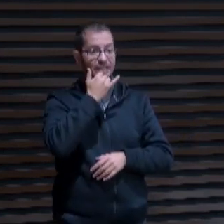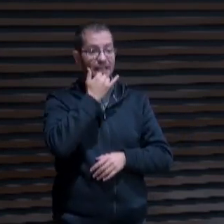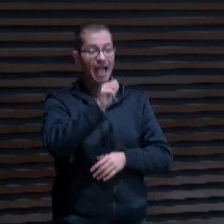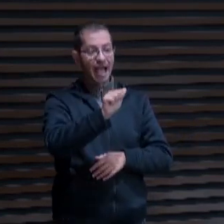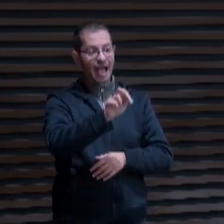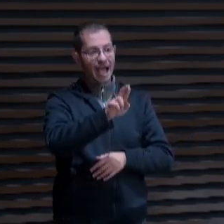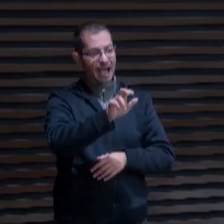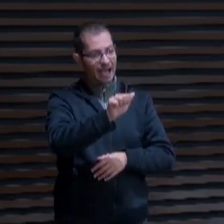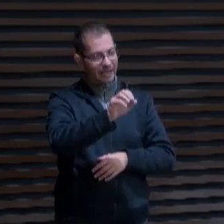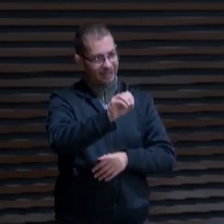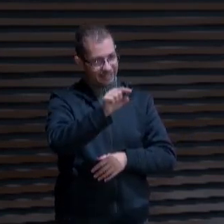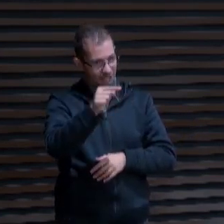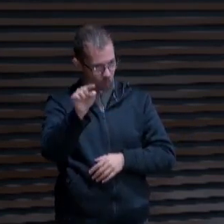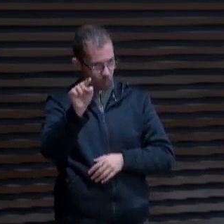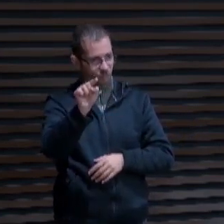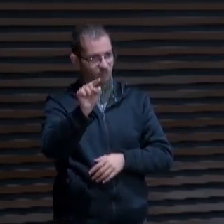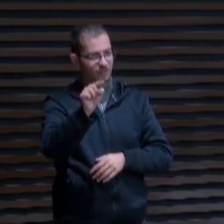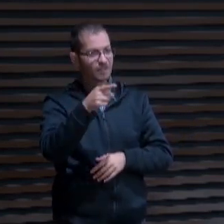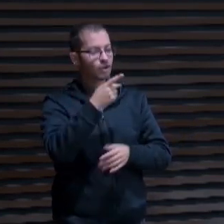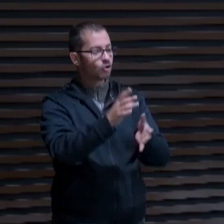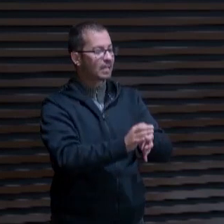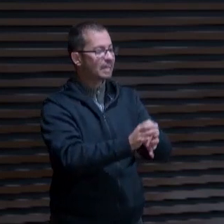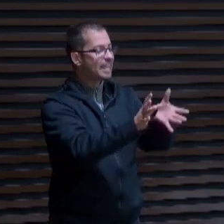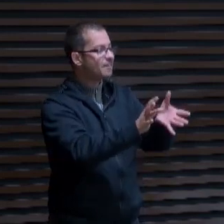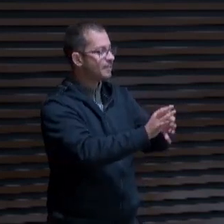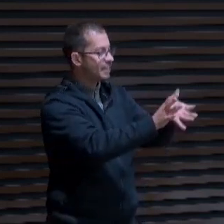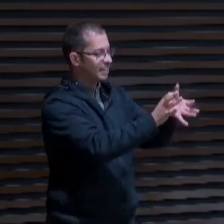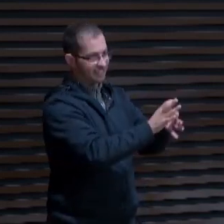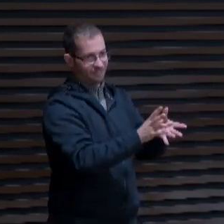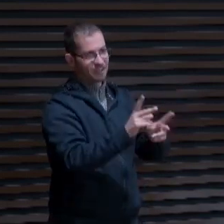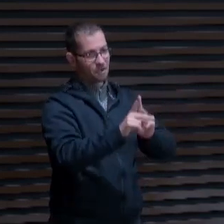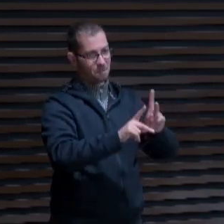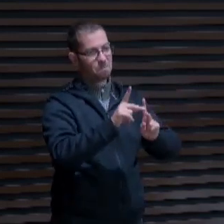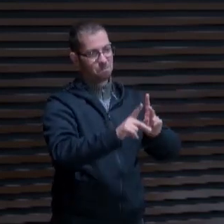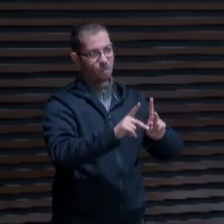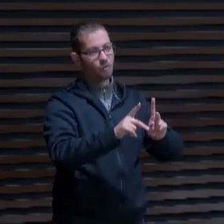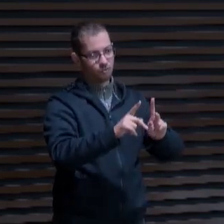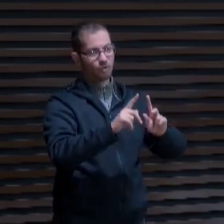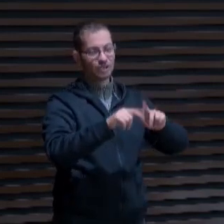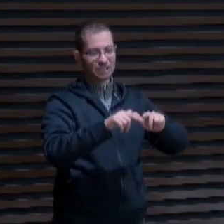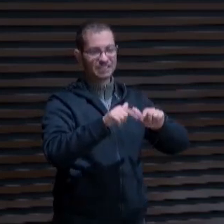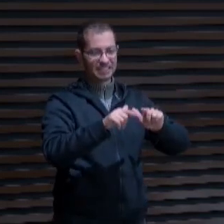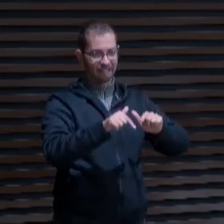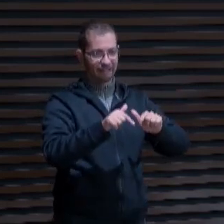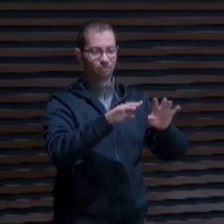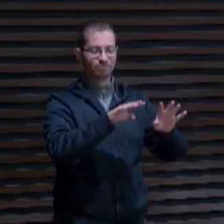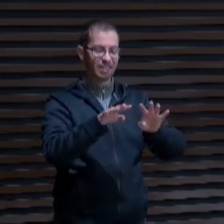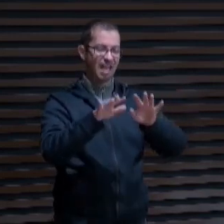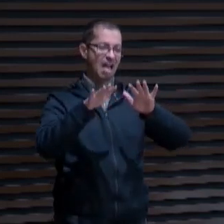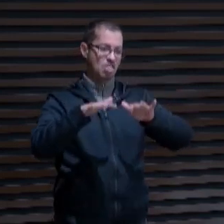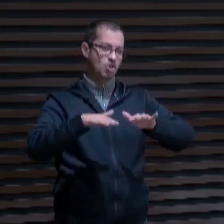Arão deixou, como a palavra diz, a solta para a vergonha do povo de Israel no meio dos inimigos. E aí